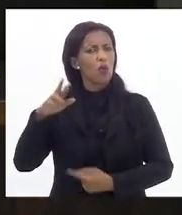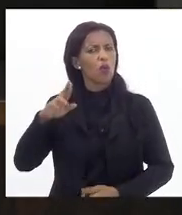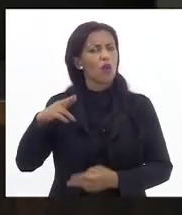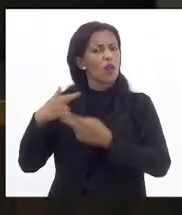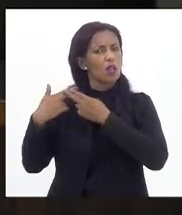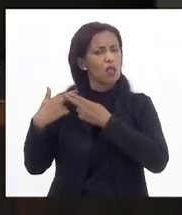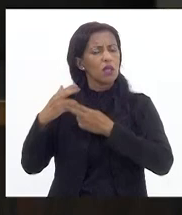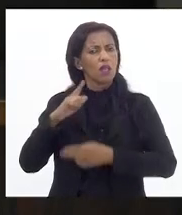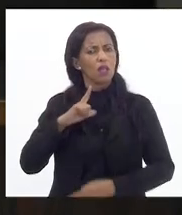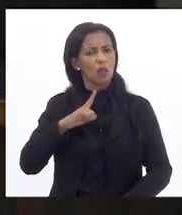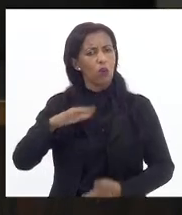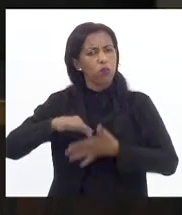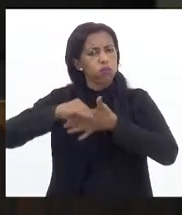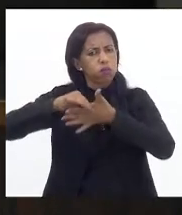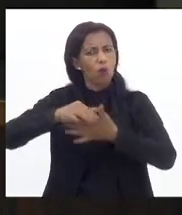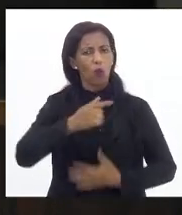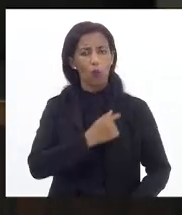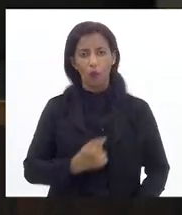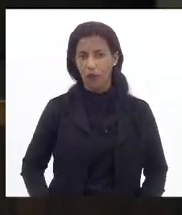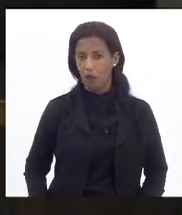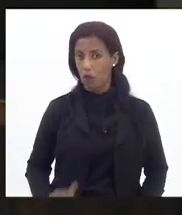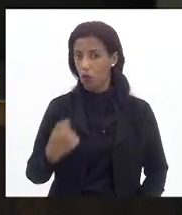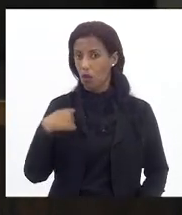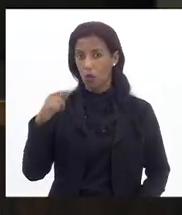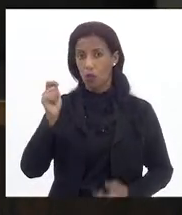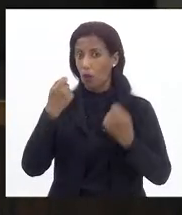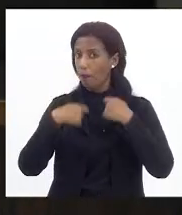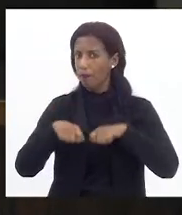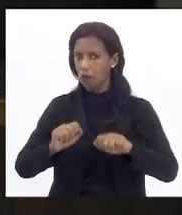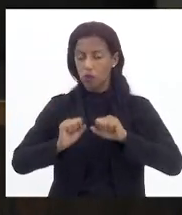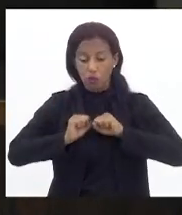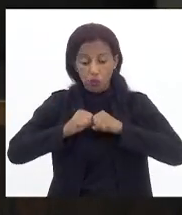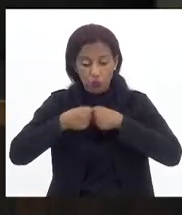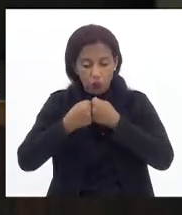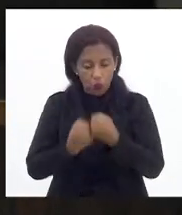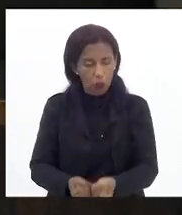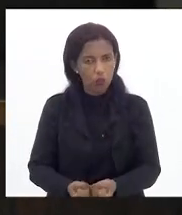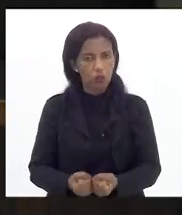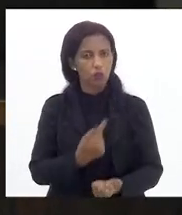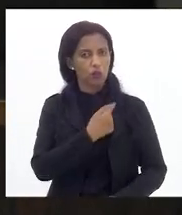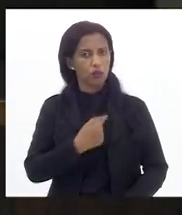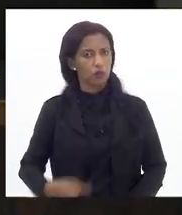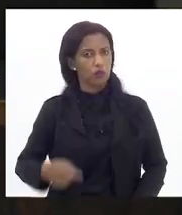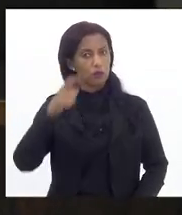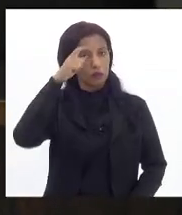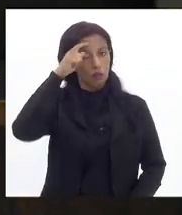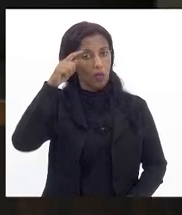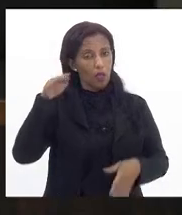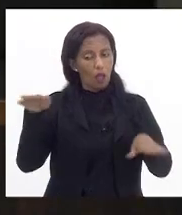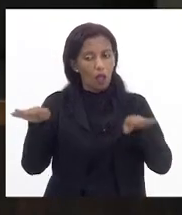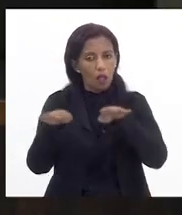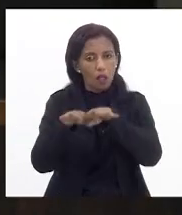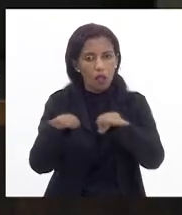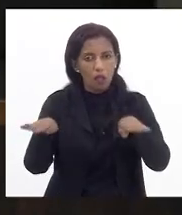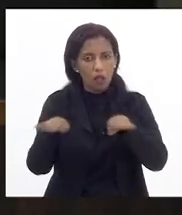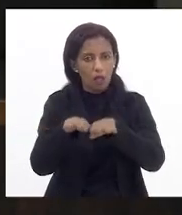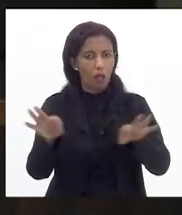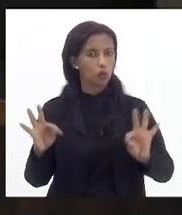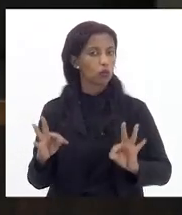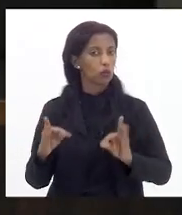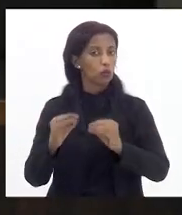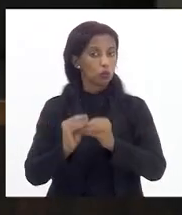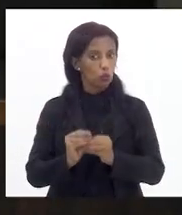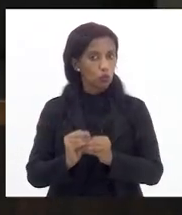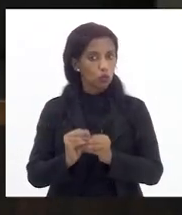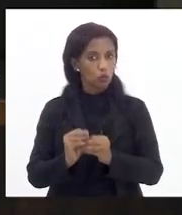tão pouco o preciso esforço que está fazendo Governador Cláudio Castro em alinhar tudo